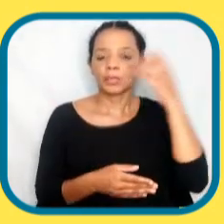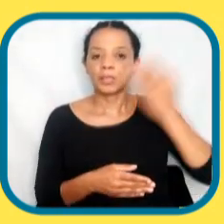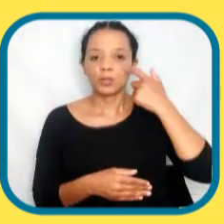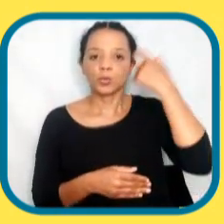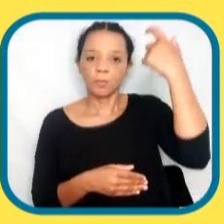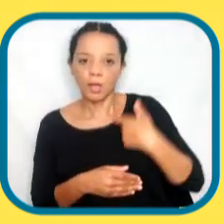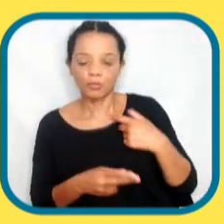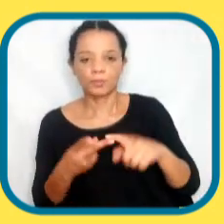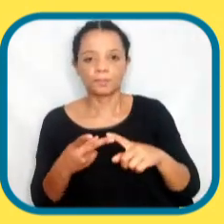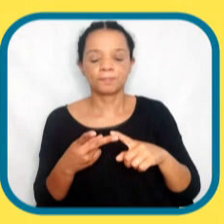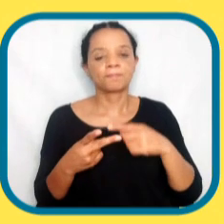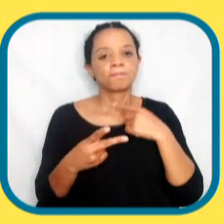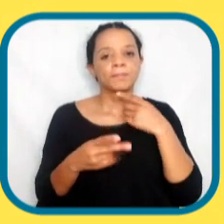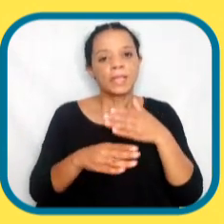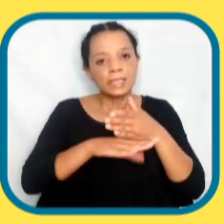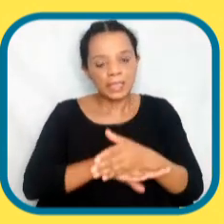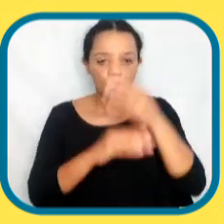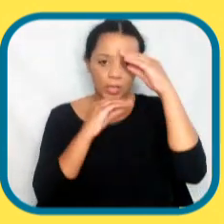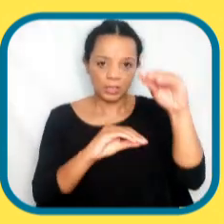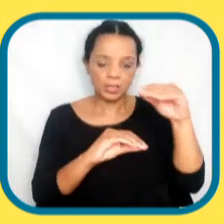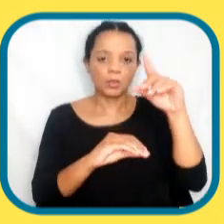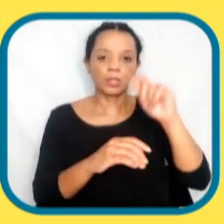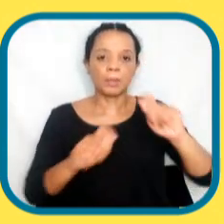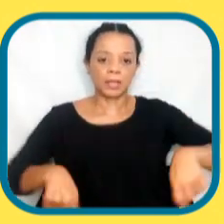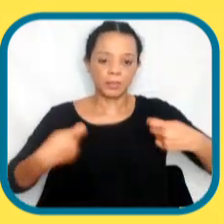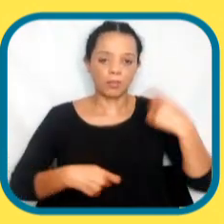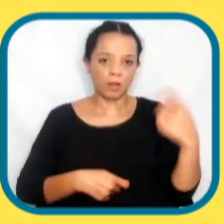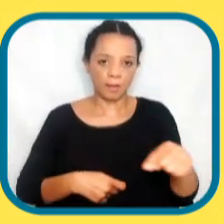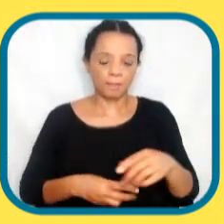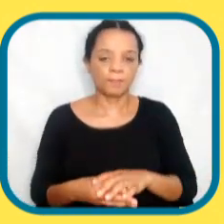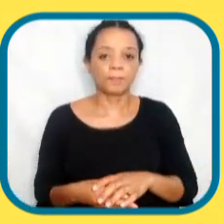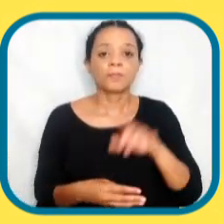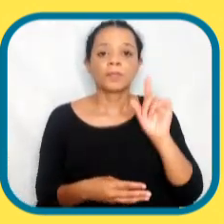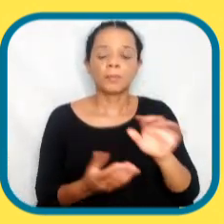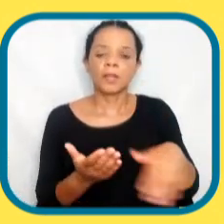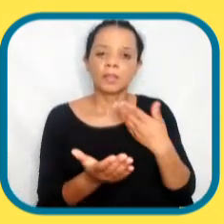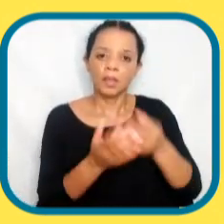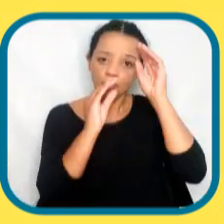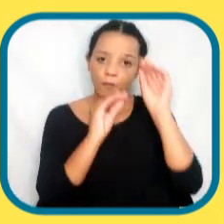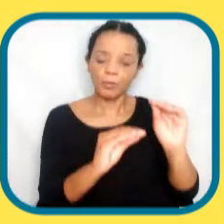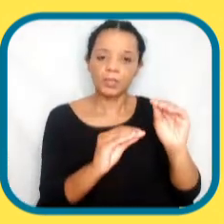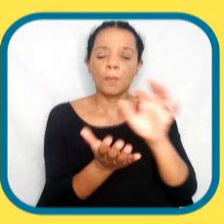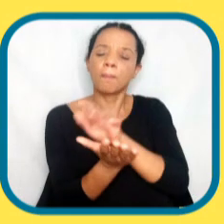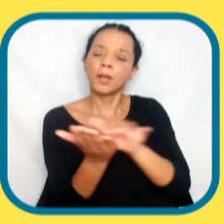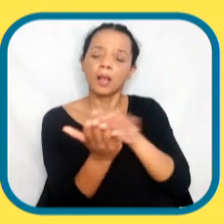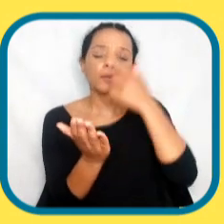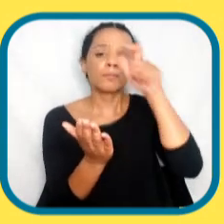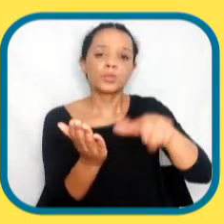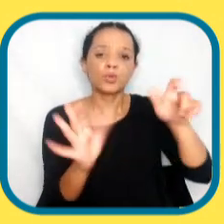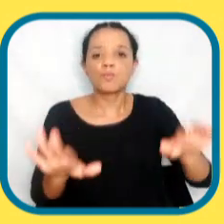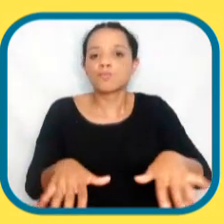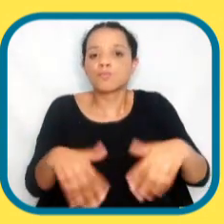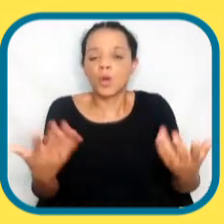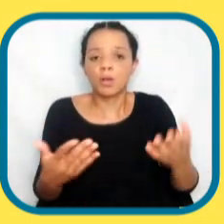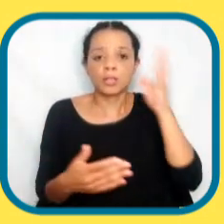defesa dos direitos humanos, garante que têm acesso ao ensino e à reabilitação e promove formações de Braille a qualquer